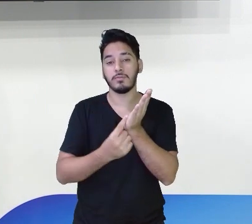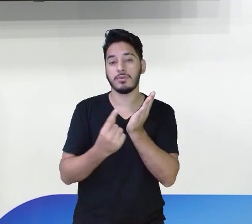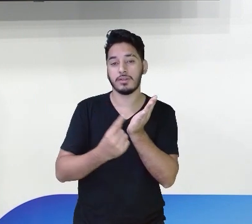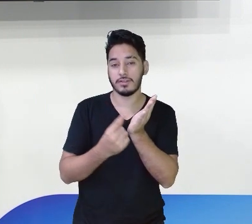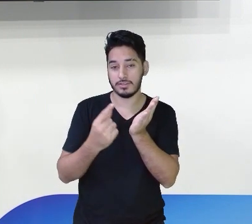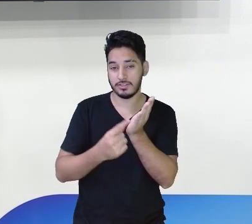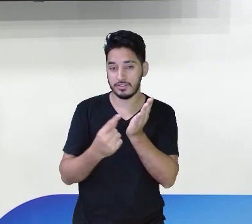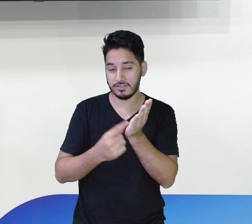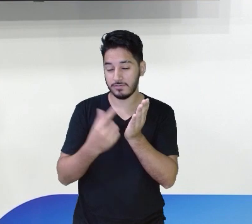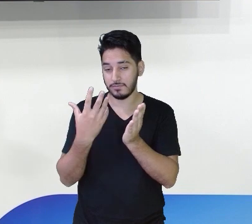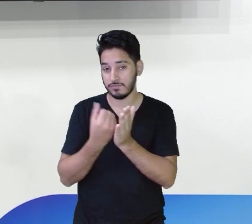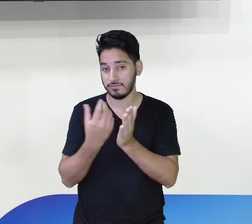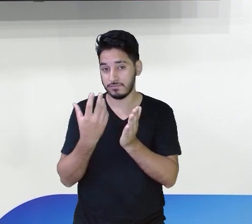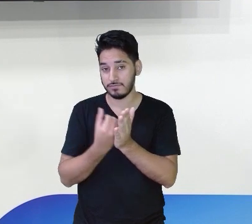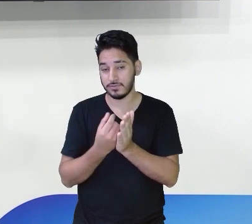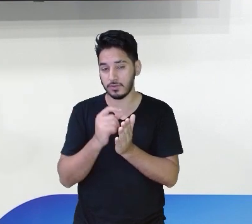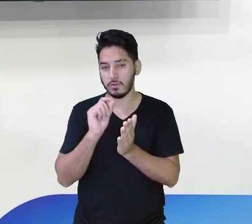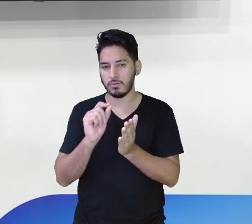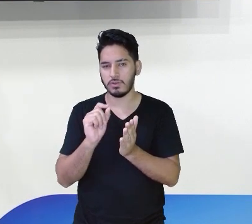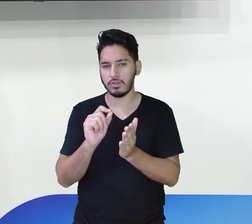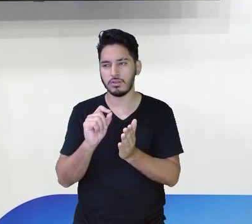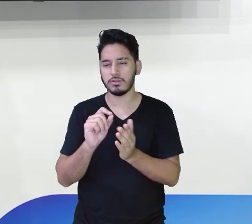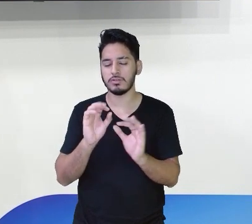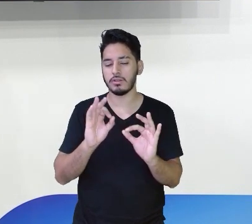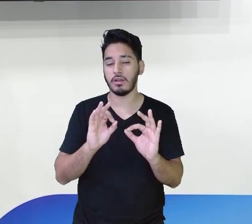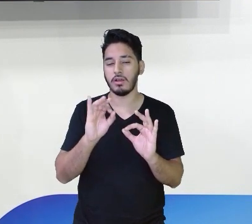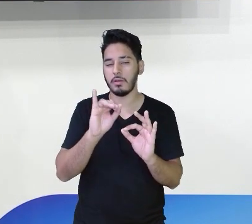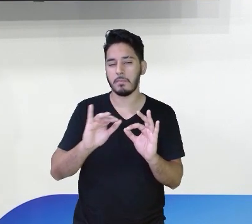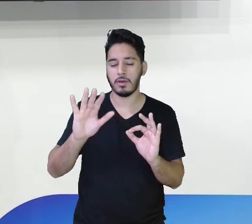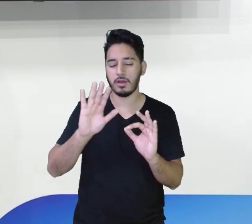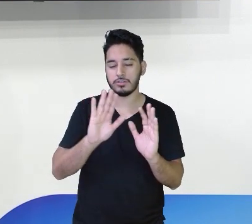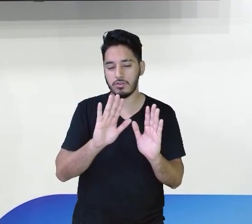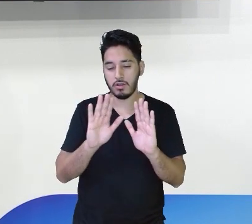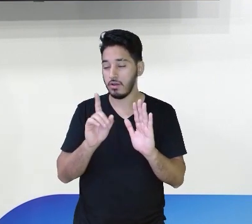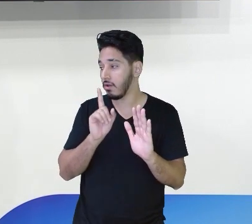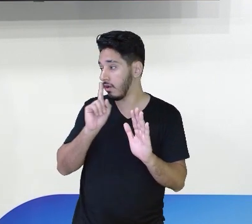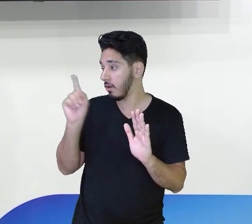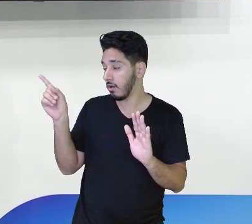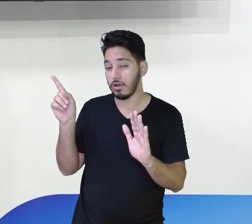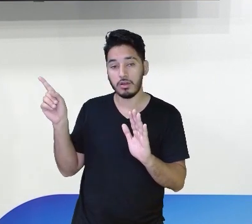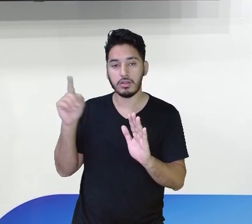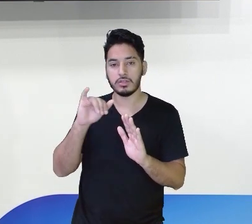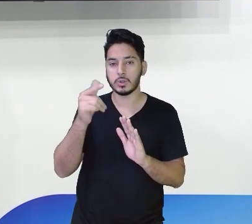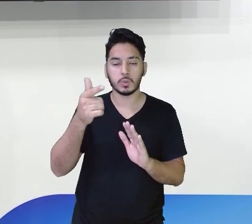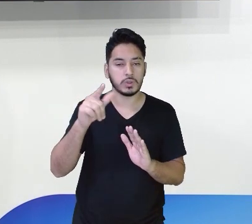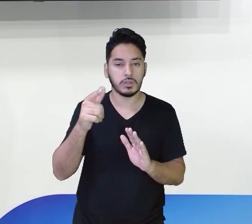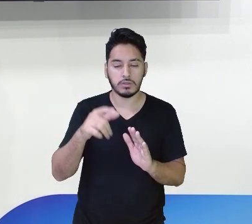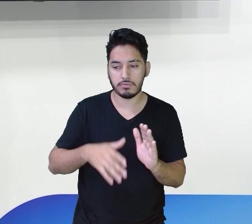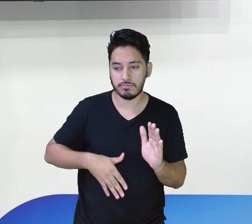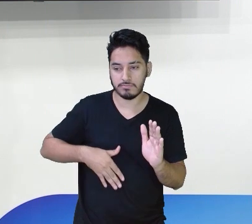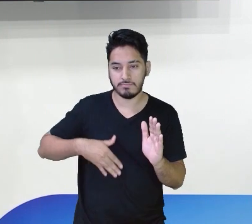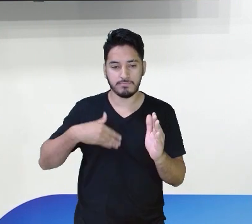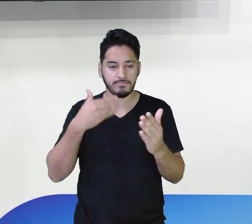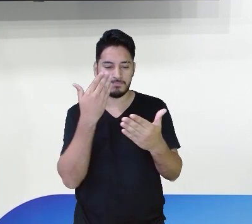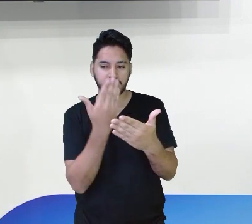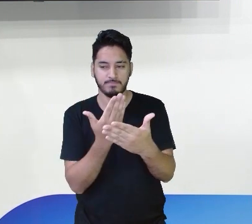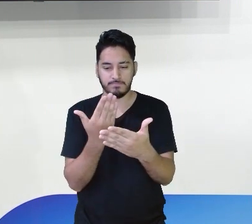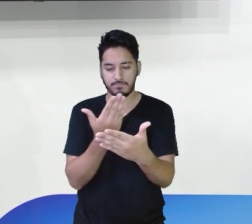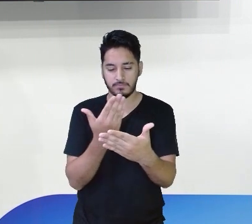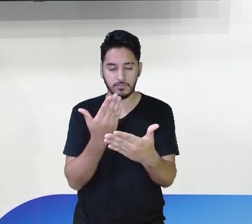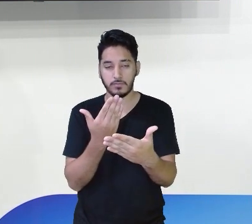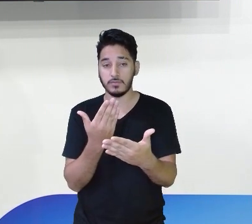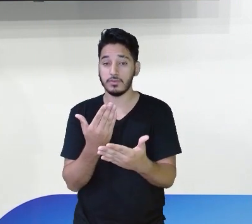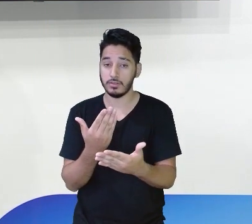Educa Recife. Então, o QR Code já está aparecendo aí. Se você não tiver o aplicativo Educa Recife, tá marcando toca, tá